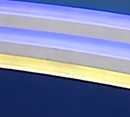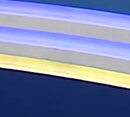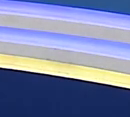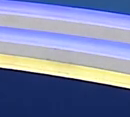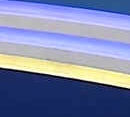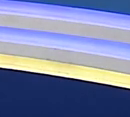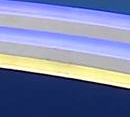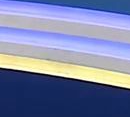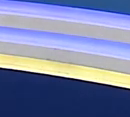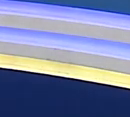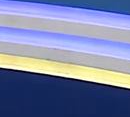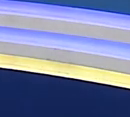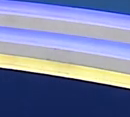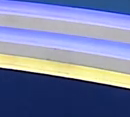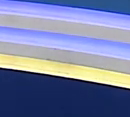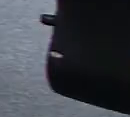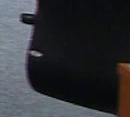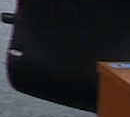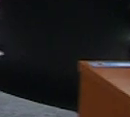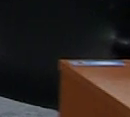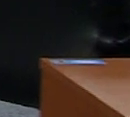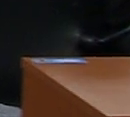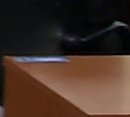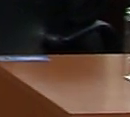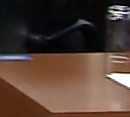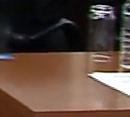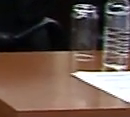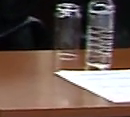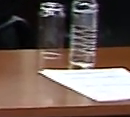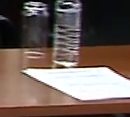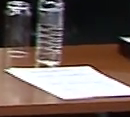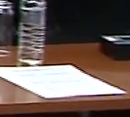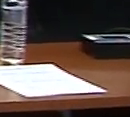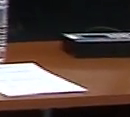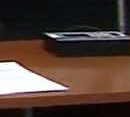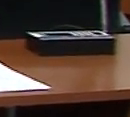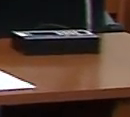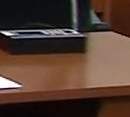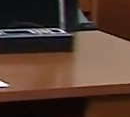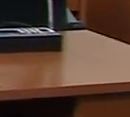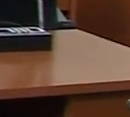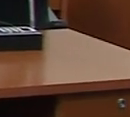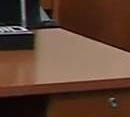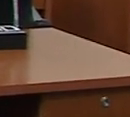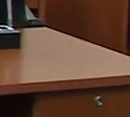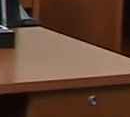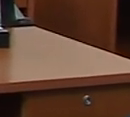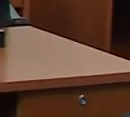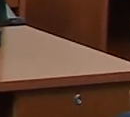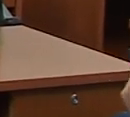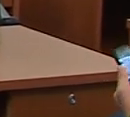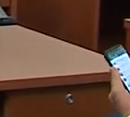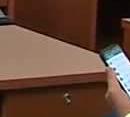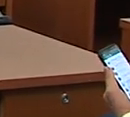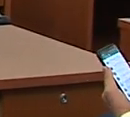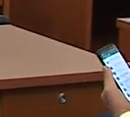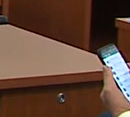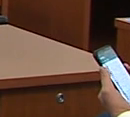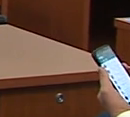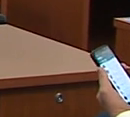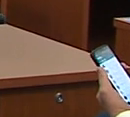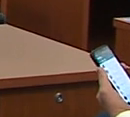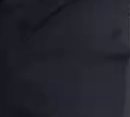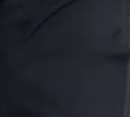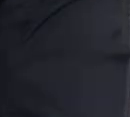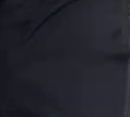dos Vereadores. A partir da próxima semana, estarão suspensas todas as sessões solenes e as audiências públicas na Câmara